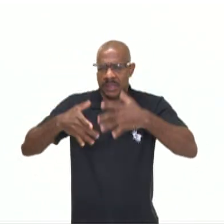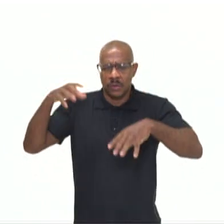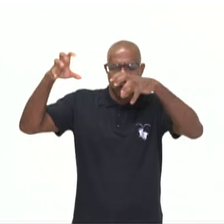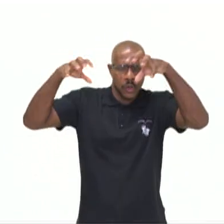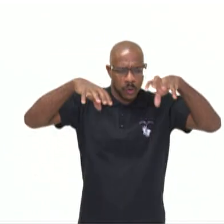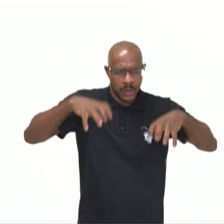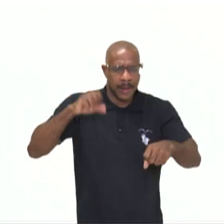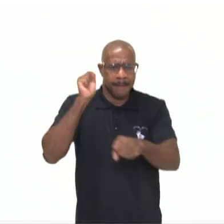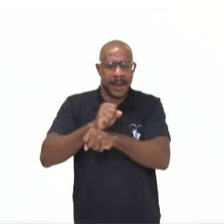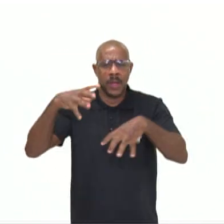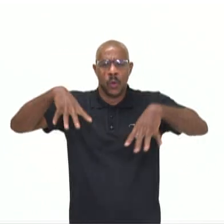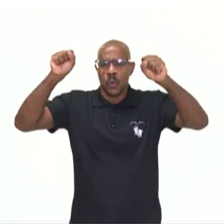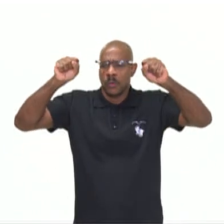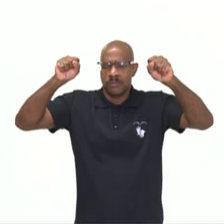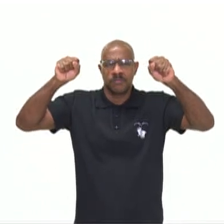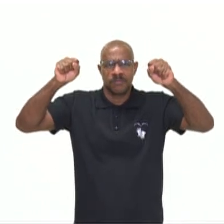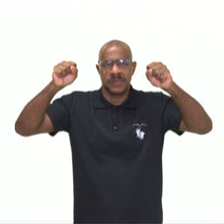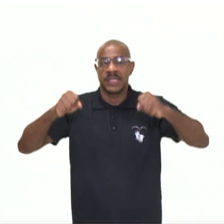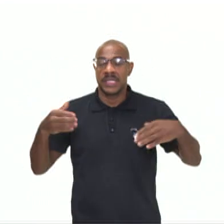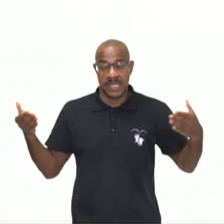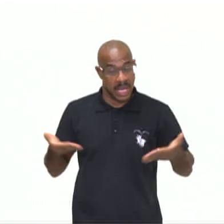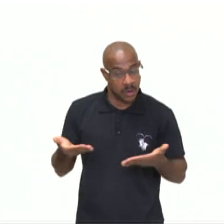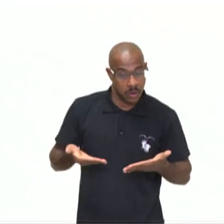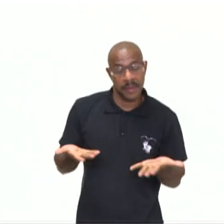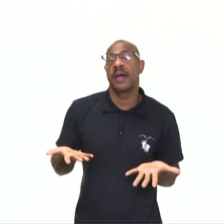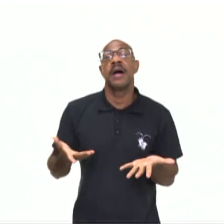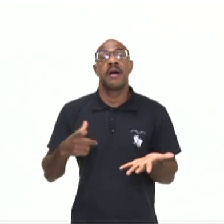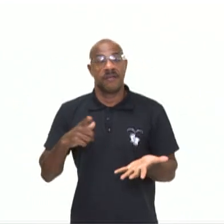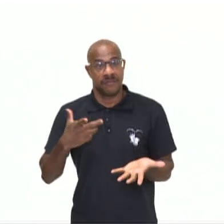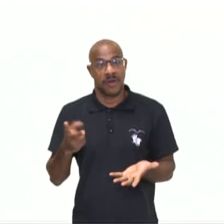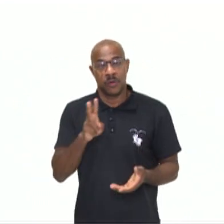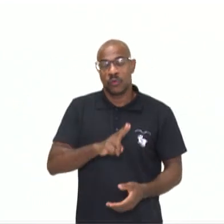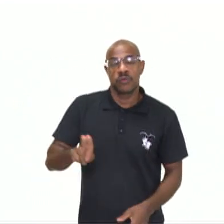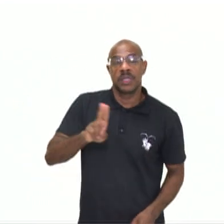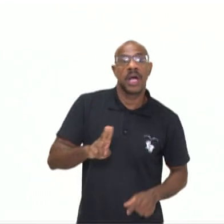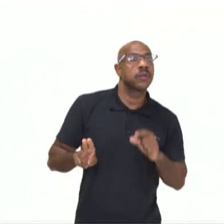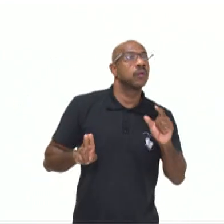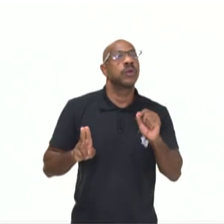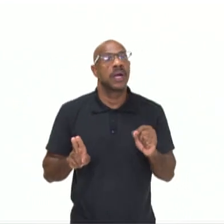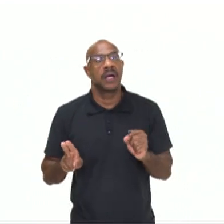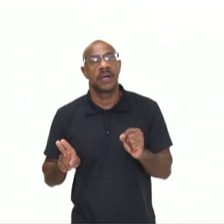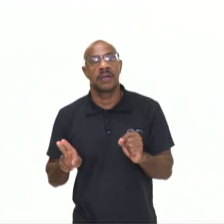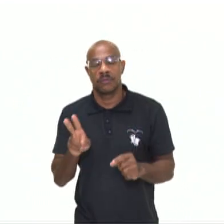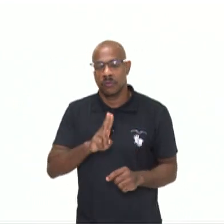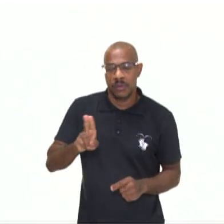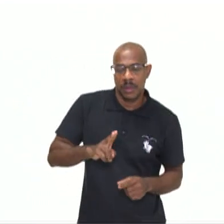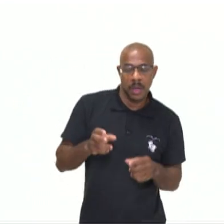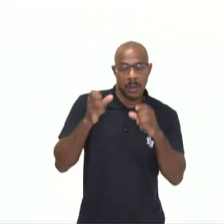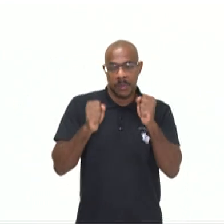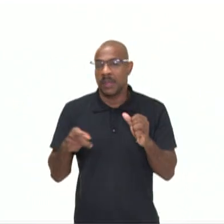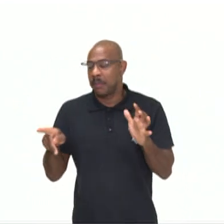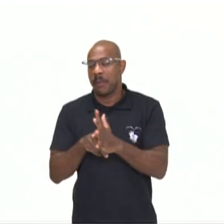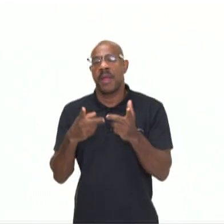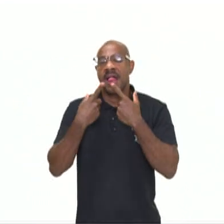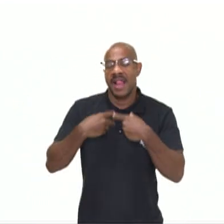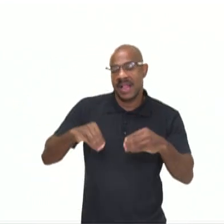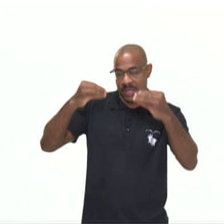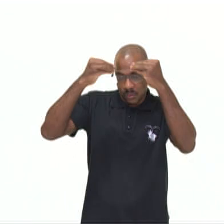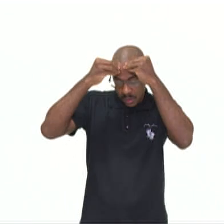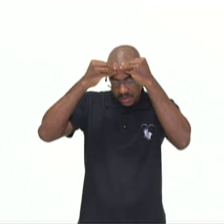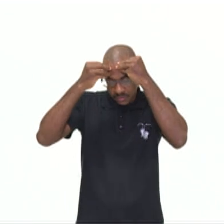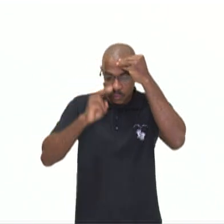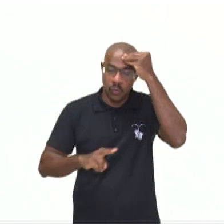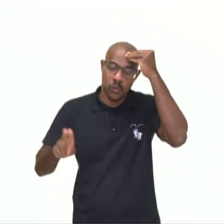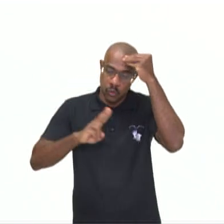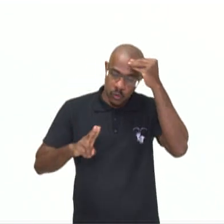de repente para de chover e desta vez isso foi utilizado para não foi utilizando o poder da própria linguagem como